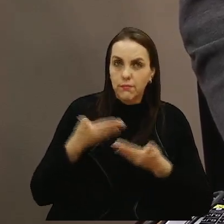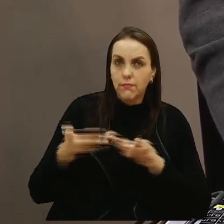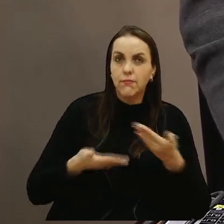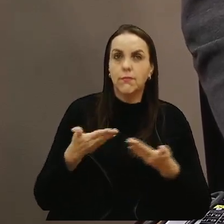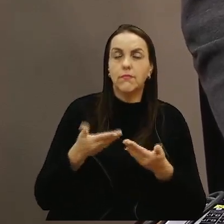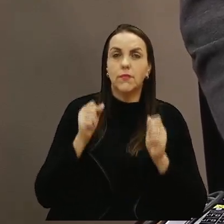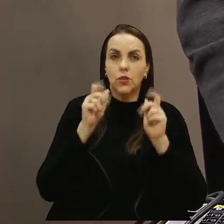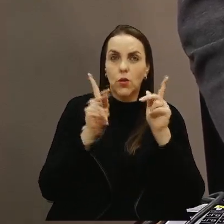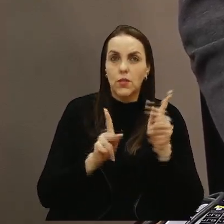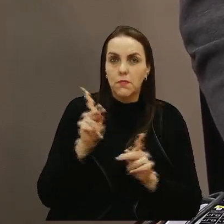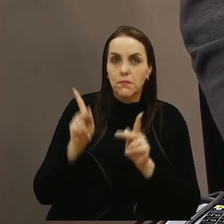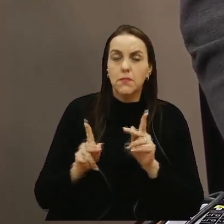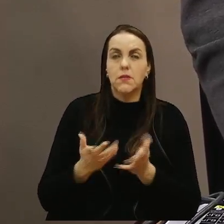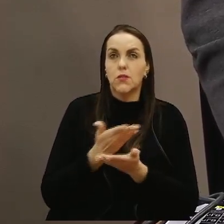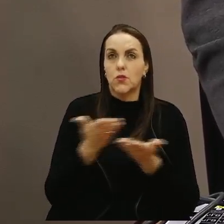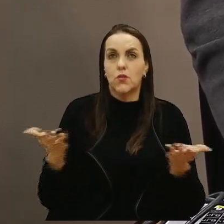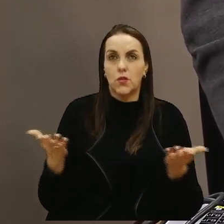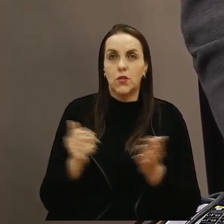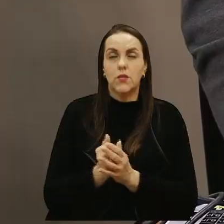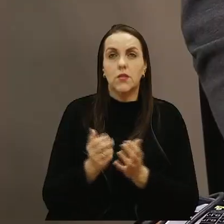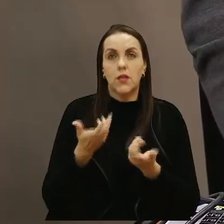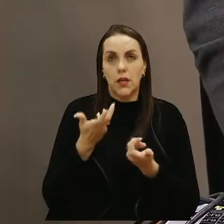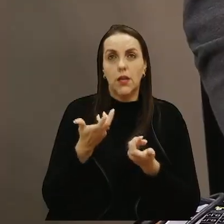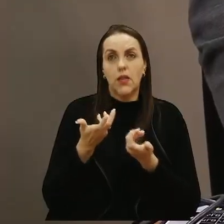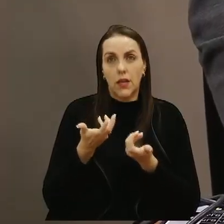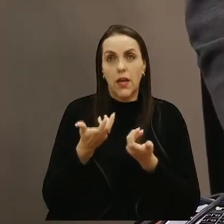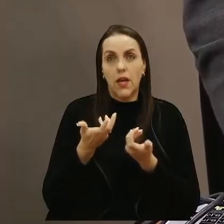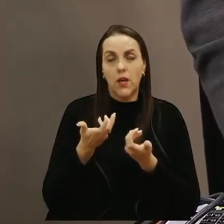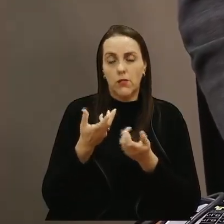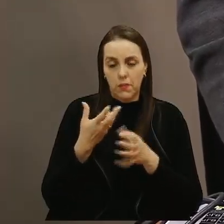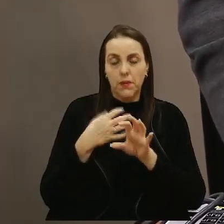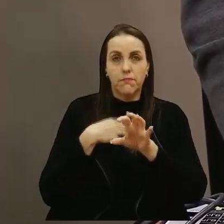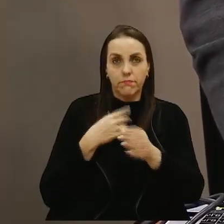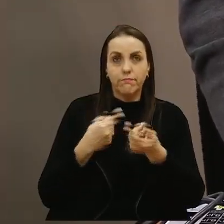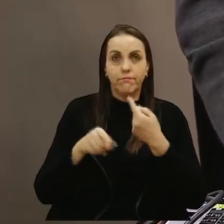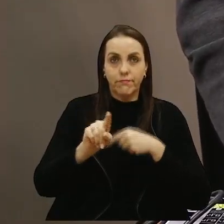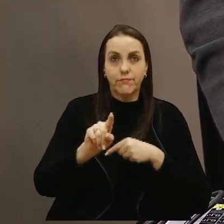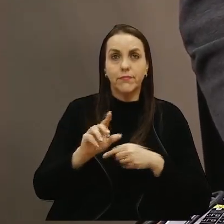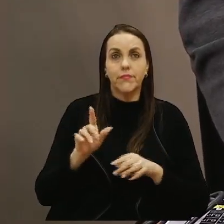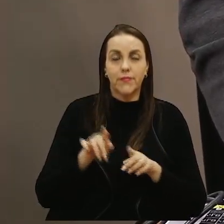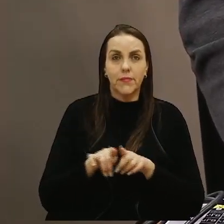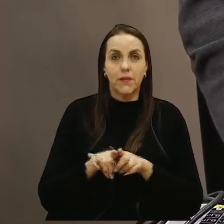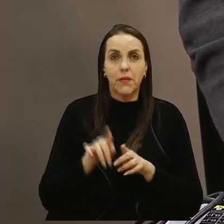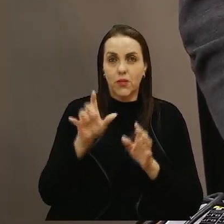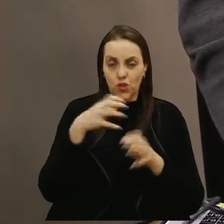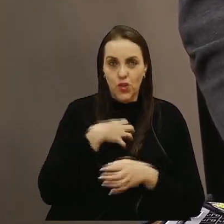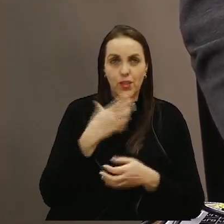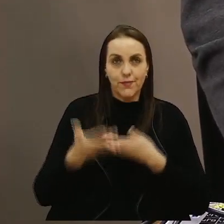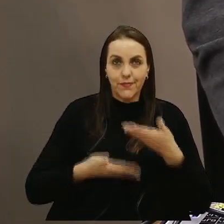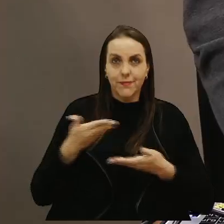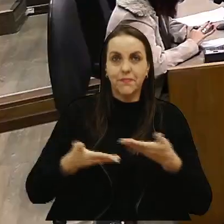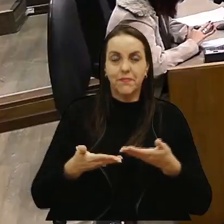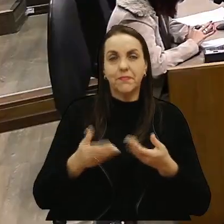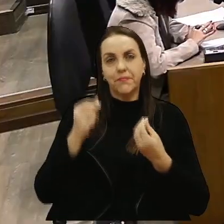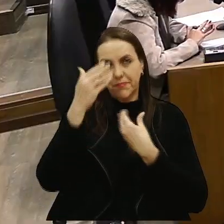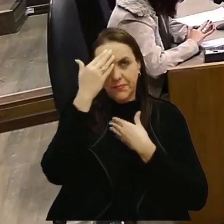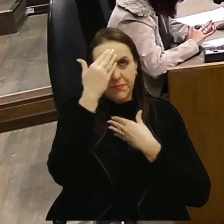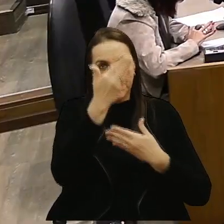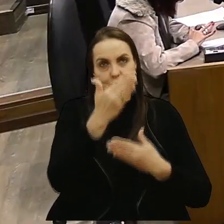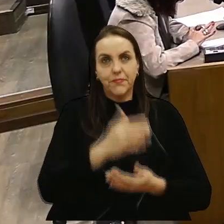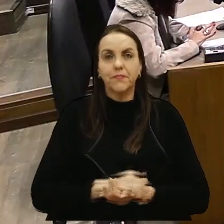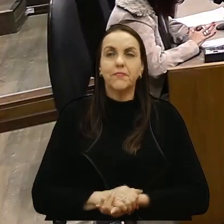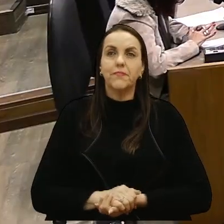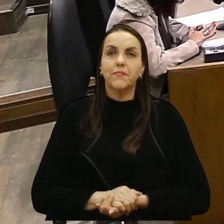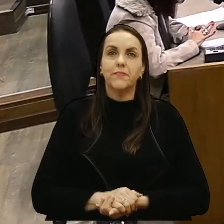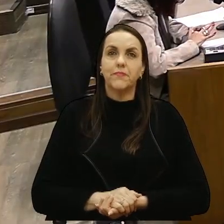lidar com as pessoas. Quero que, pelo menos, ser recíproco na mesma forma que o senhor nos trata. Muito obrigado. Por